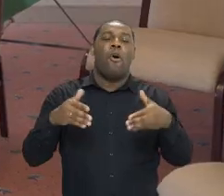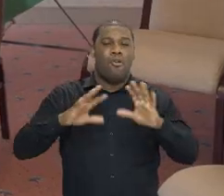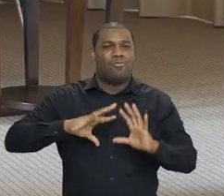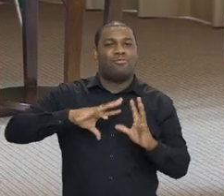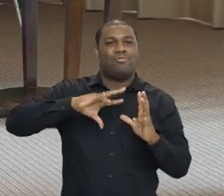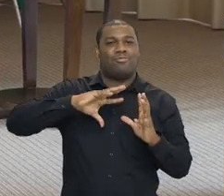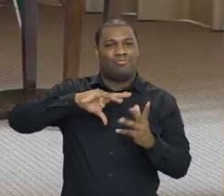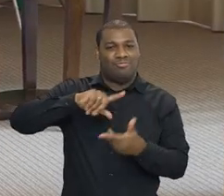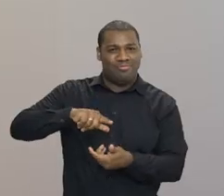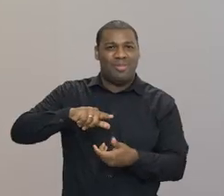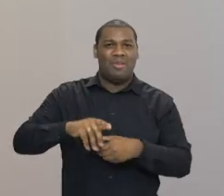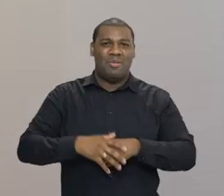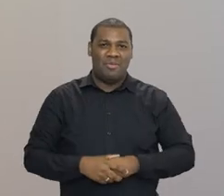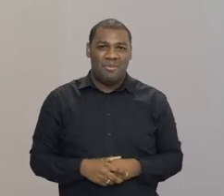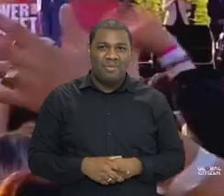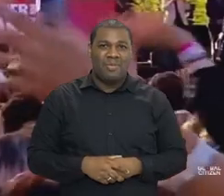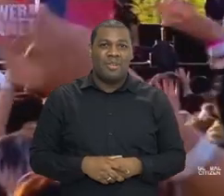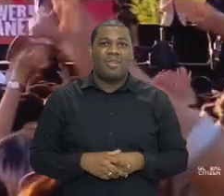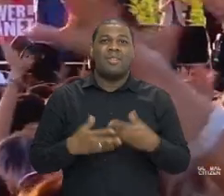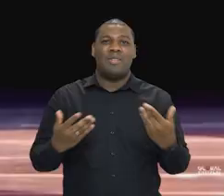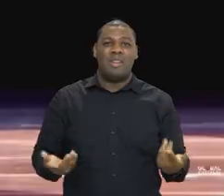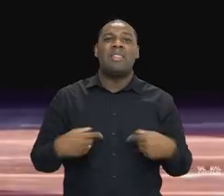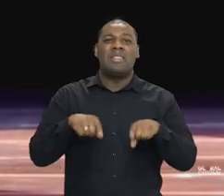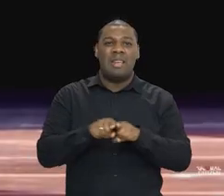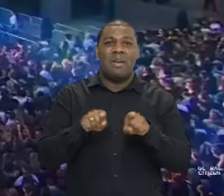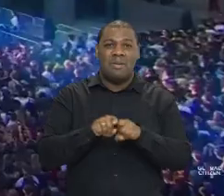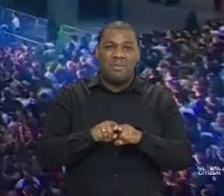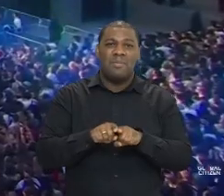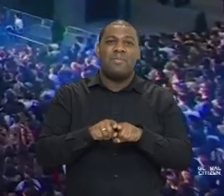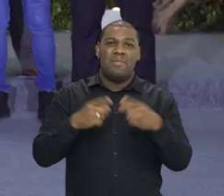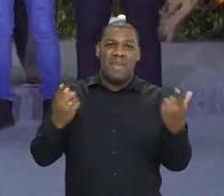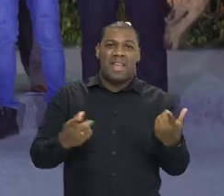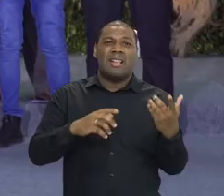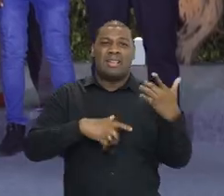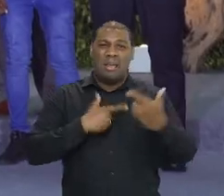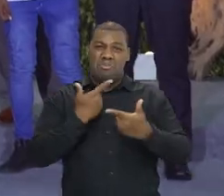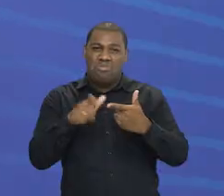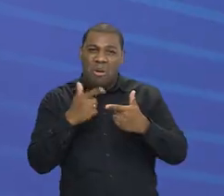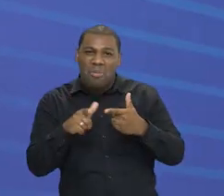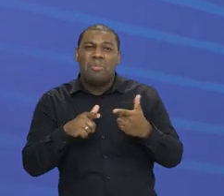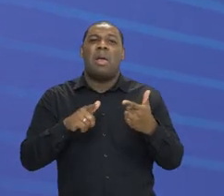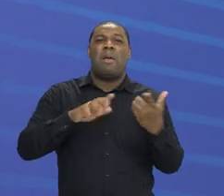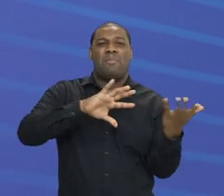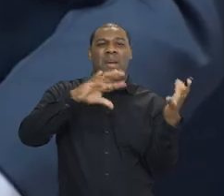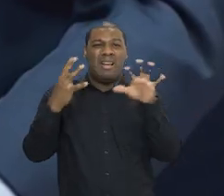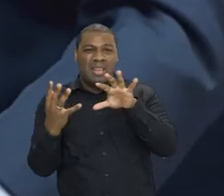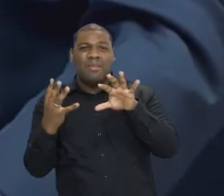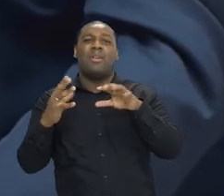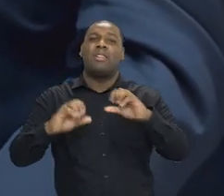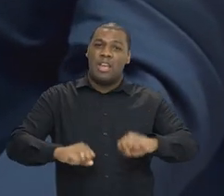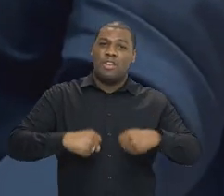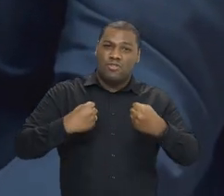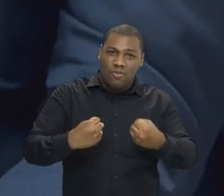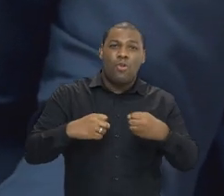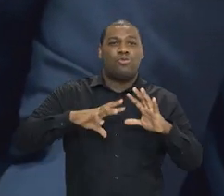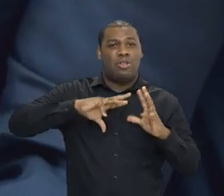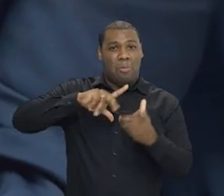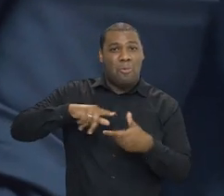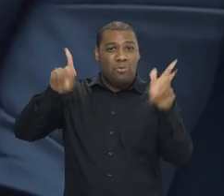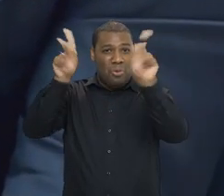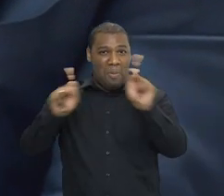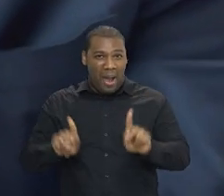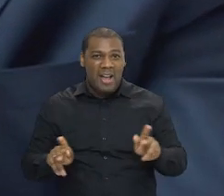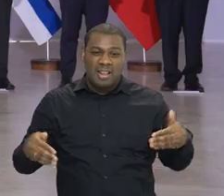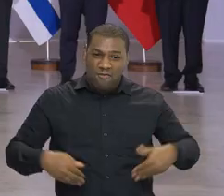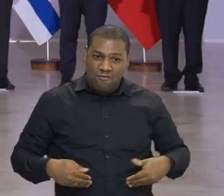principais fóruns internacionais. Seja sobre o enfrentamento à crise climática, a busca pela paz na Terra, o combate à